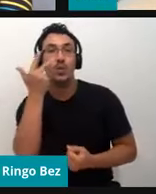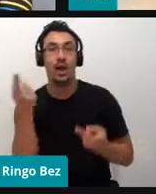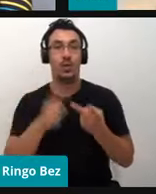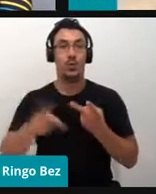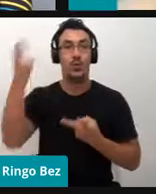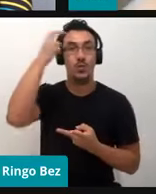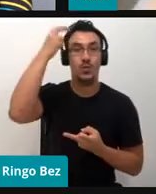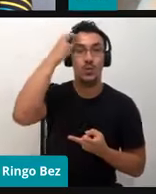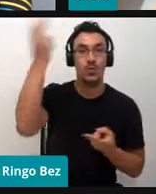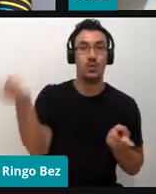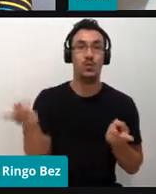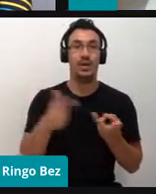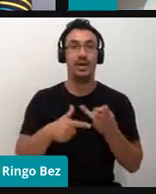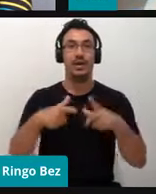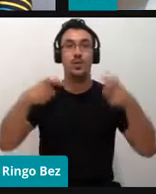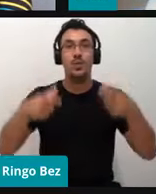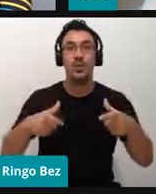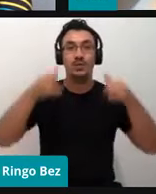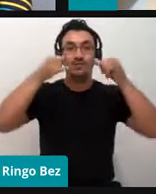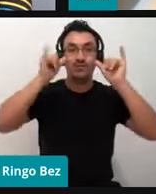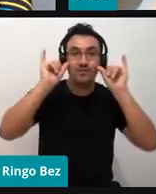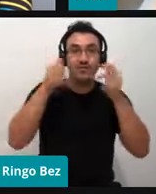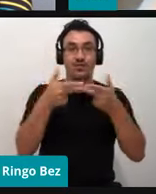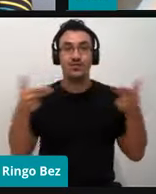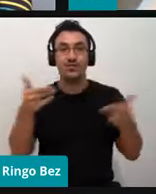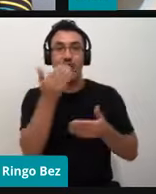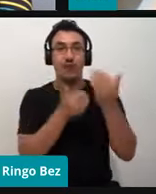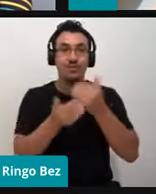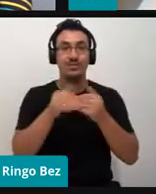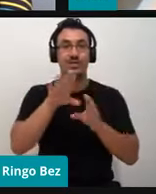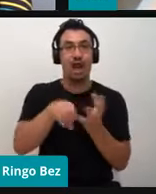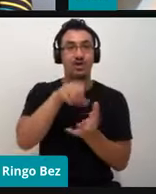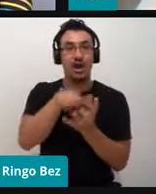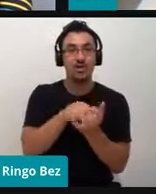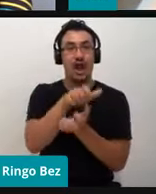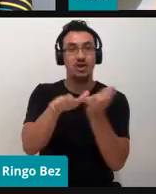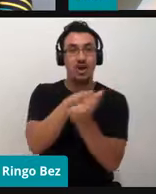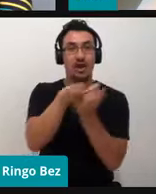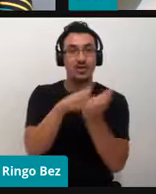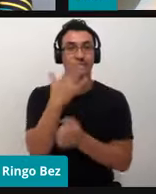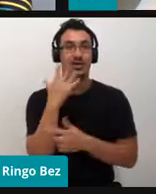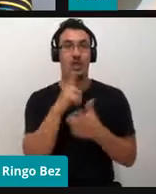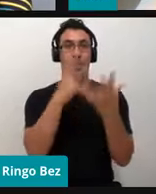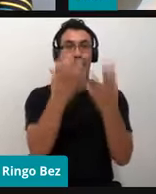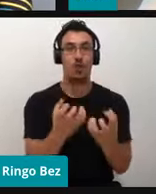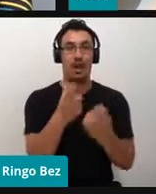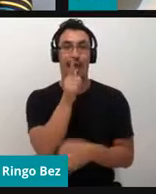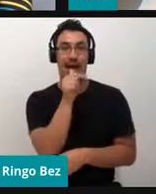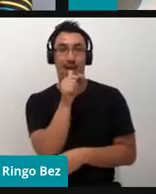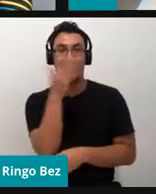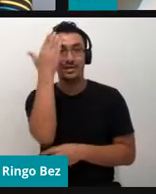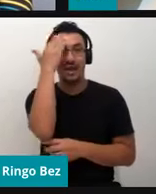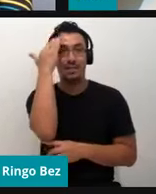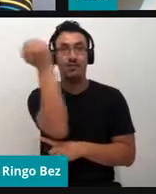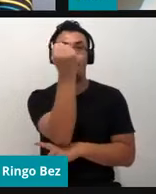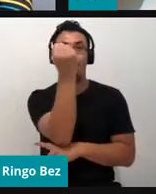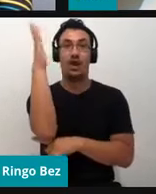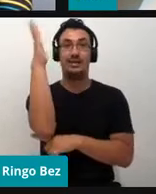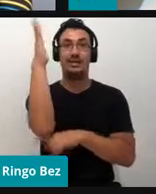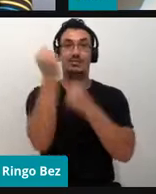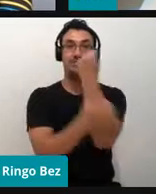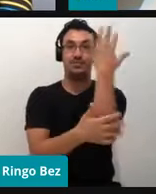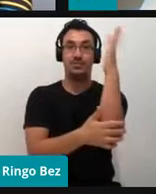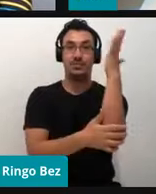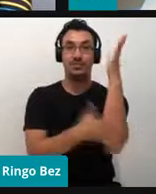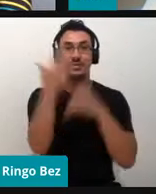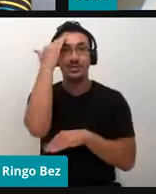um pasto, etc., tem graus de retenção da água. Quando você tira a floresta, que foi um fenômeno que aconteceu